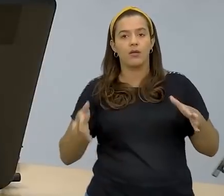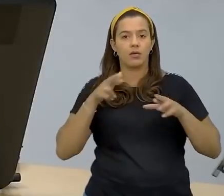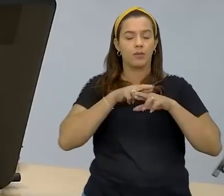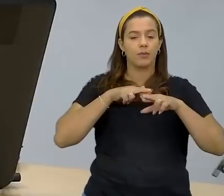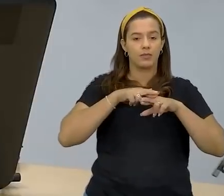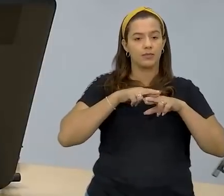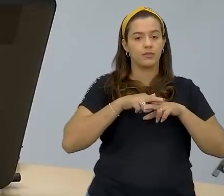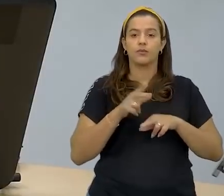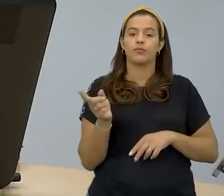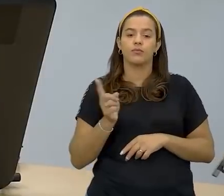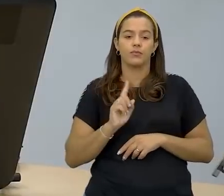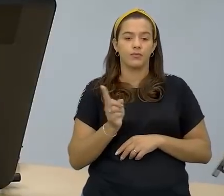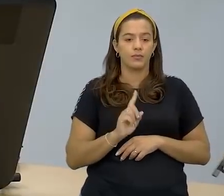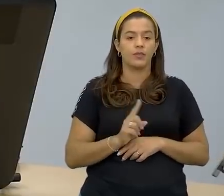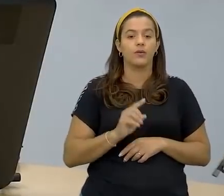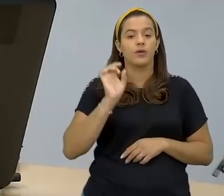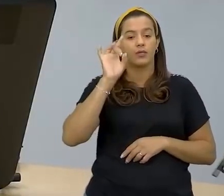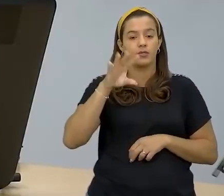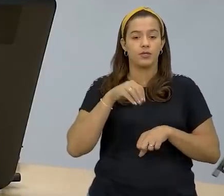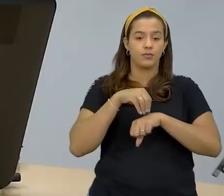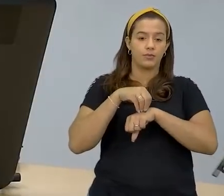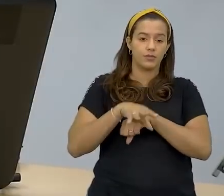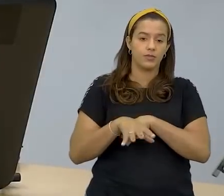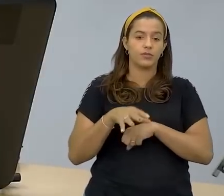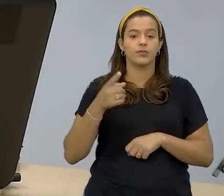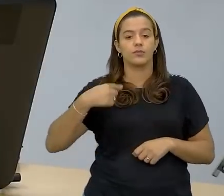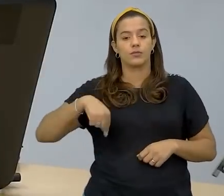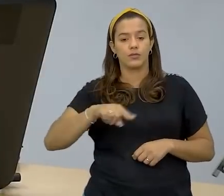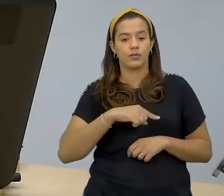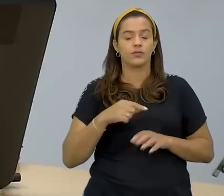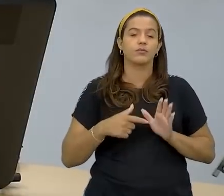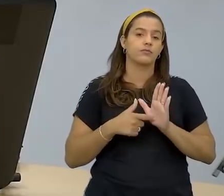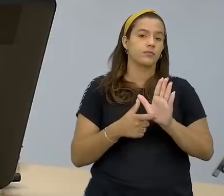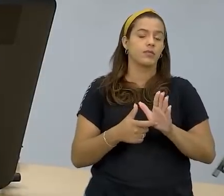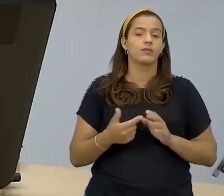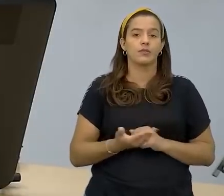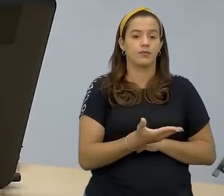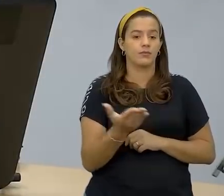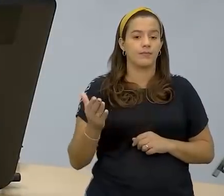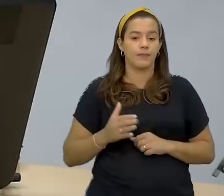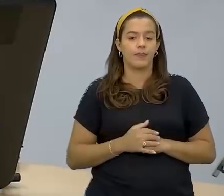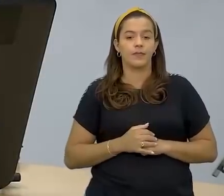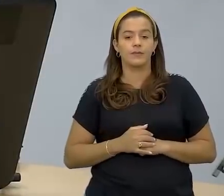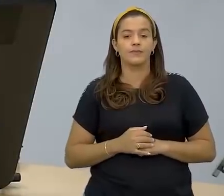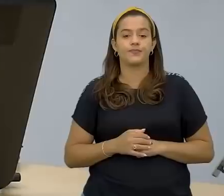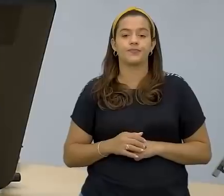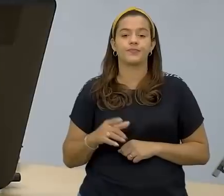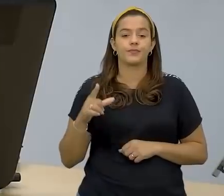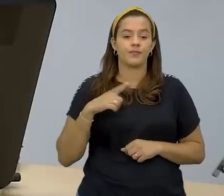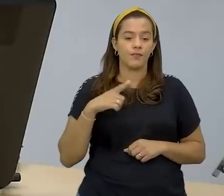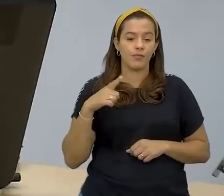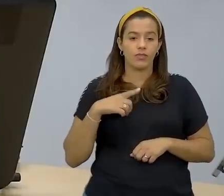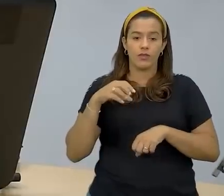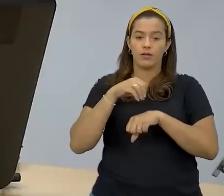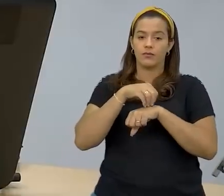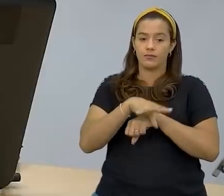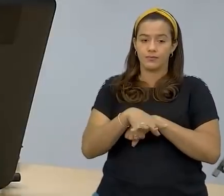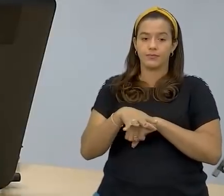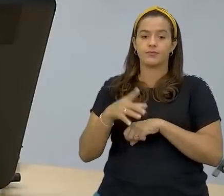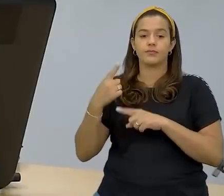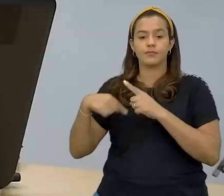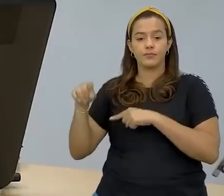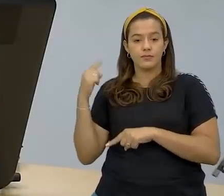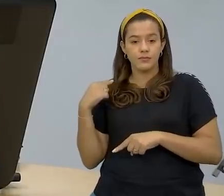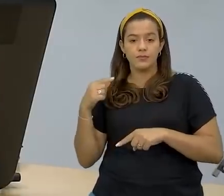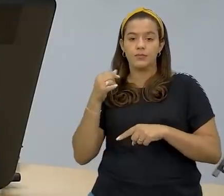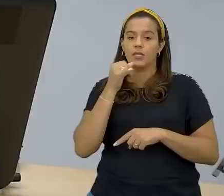recuperação? Não, é uma sugestão que a gente está dando. A gente deu uma sugestão também, por exemplo, de metodologias ativas, a gente